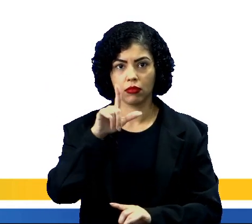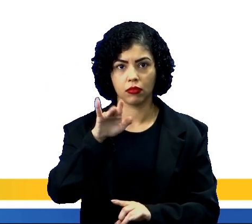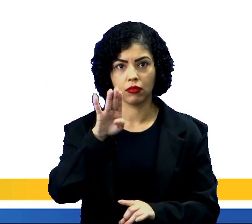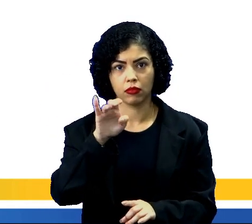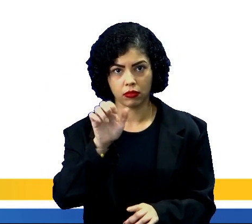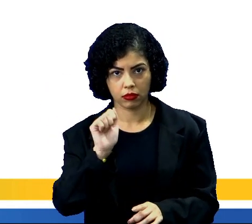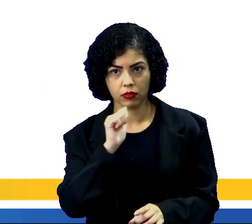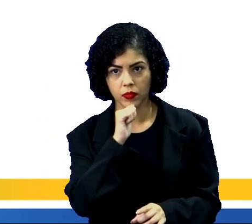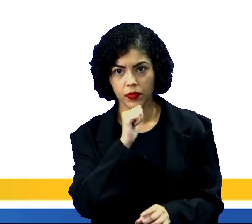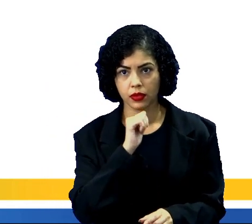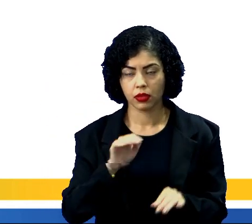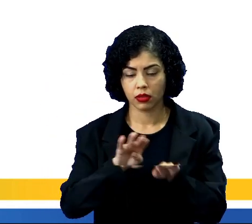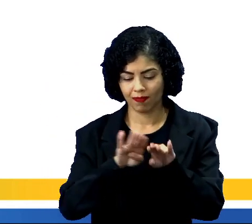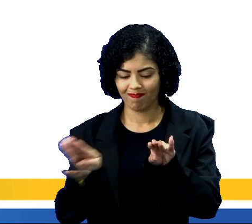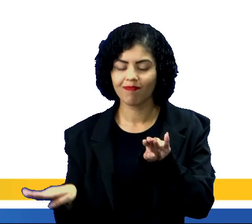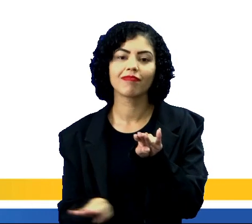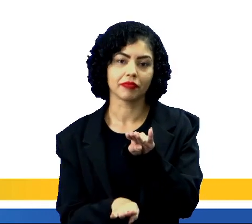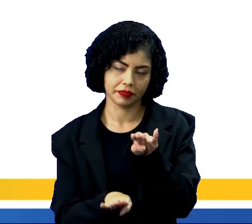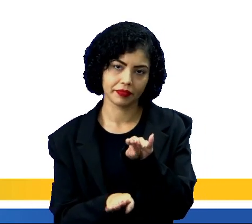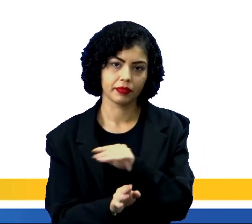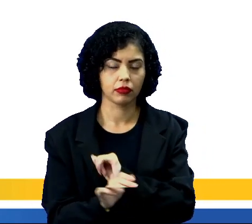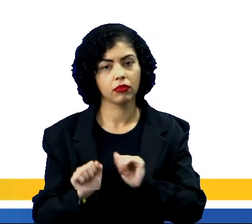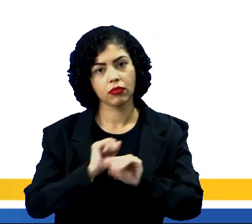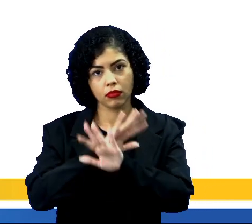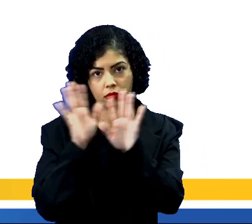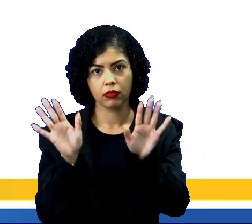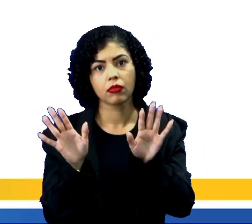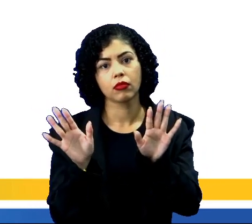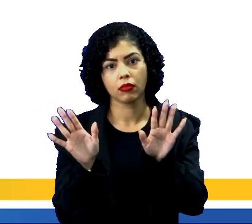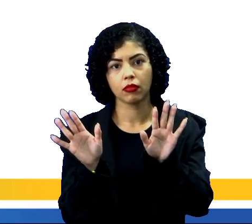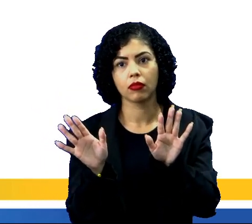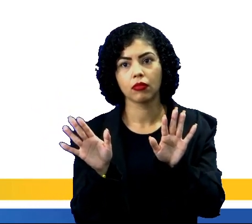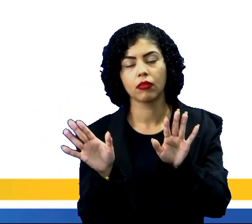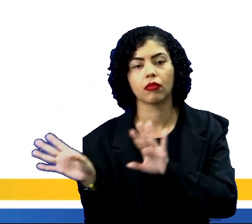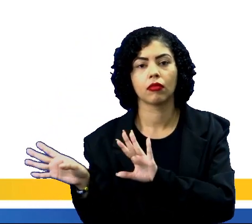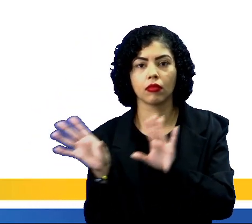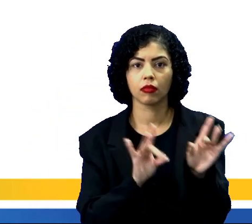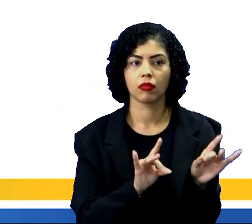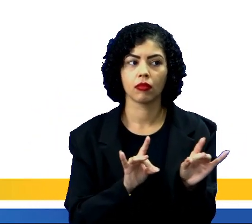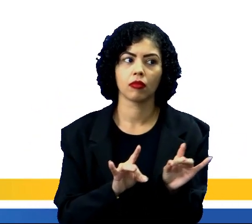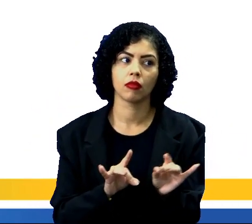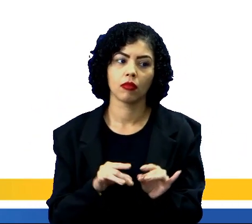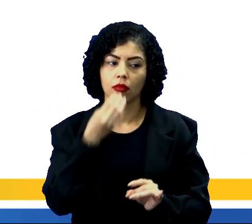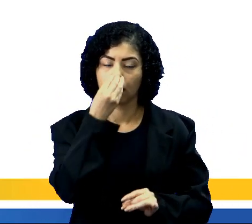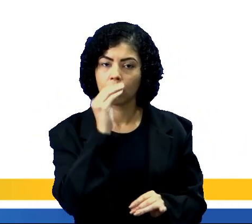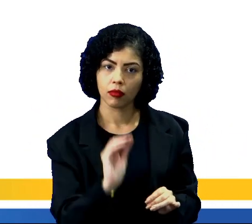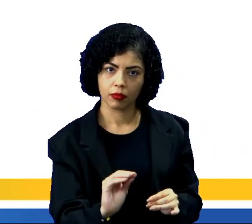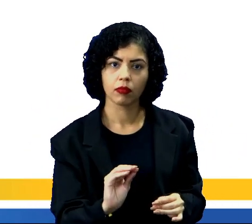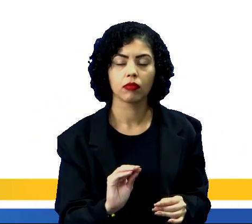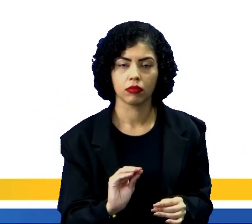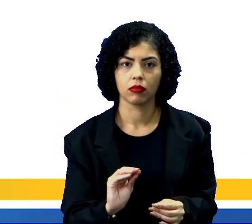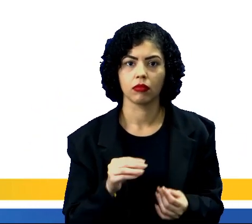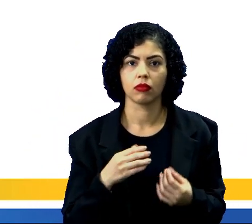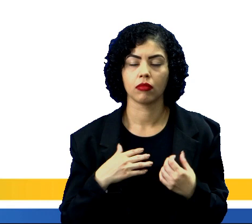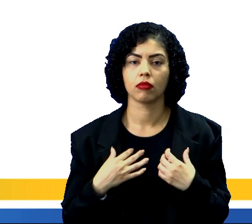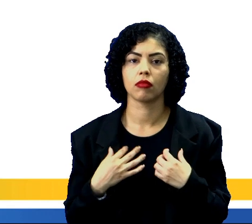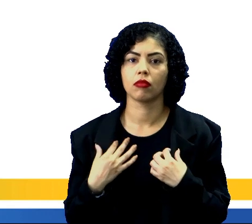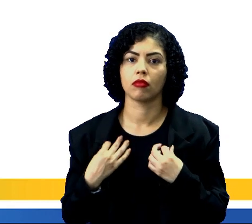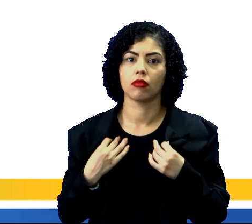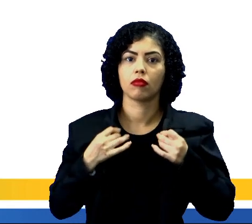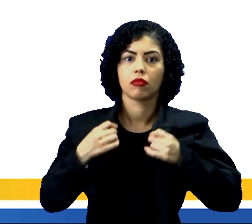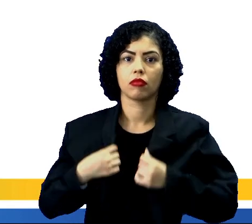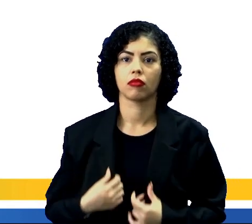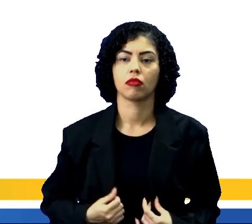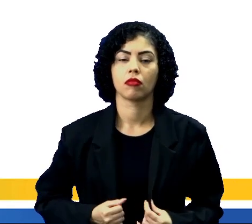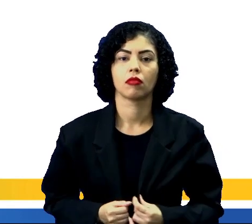que era uma classe inferior, claro, automaticamente traria o descontentamento para esses que estavam